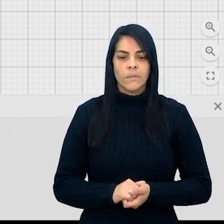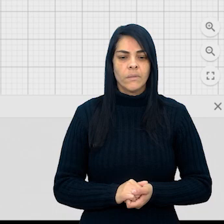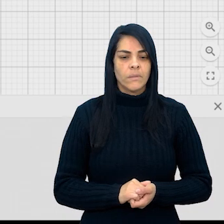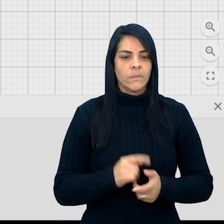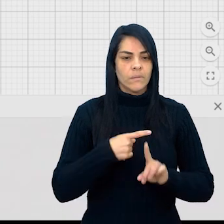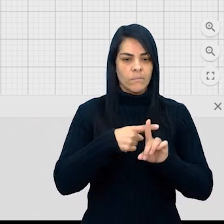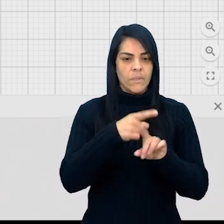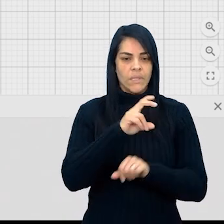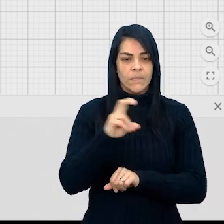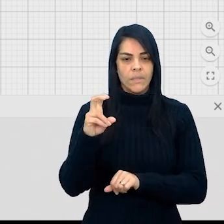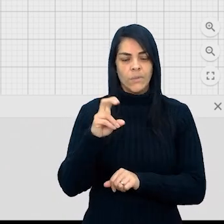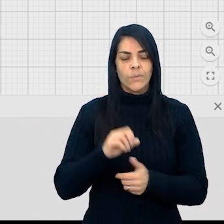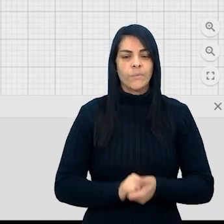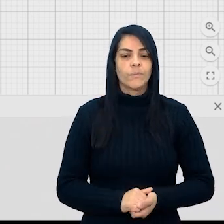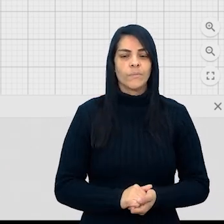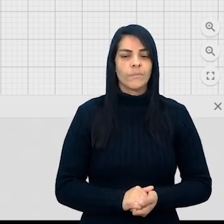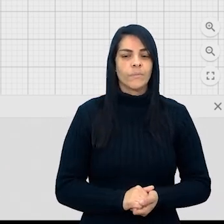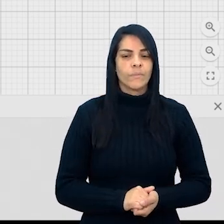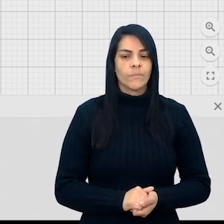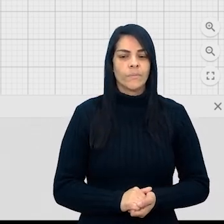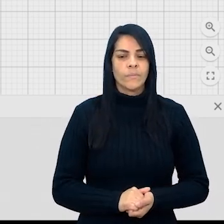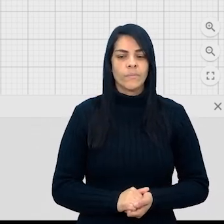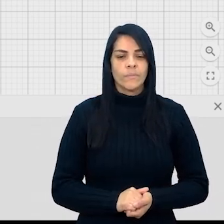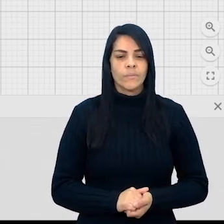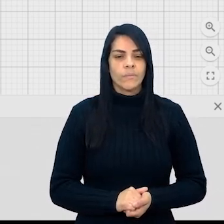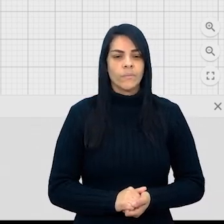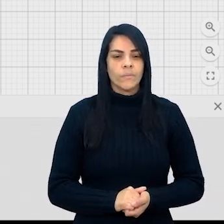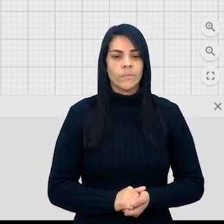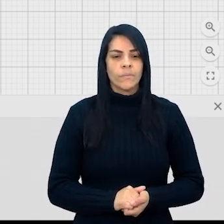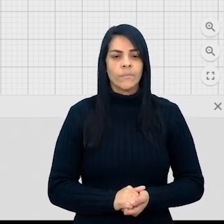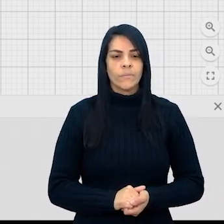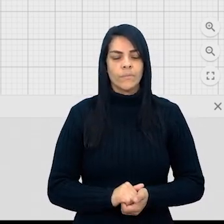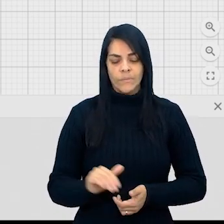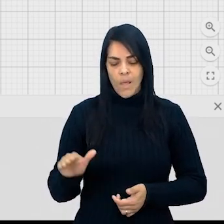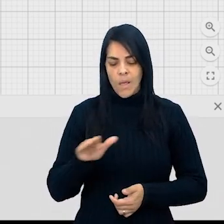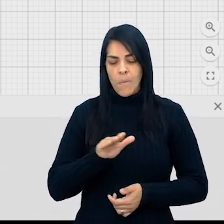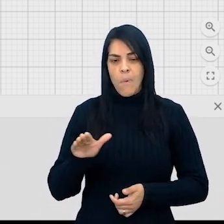mais 5, ok? E embaixo,